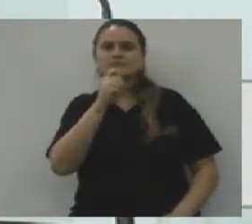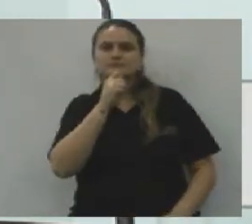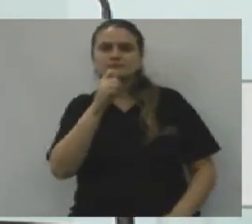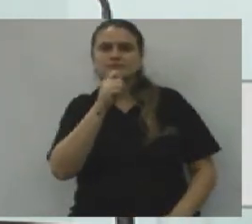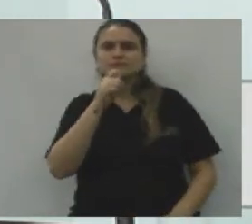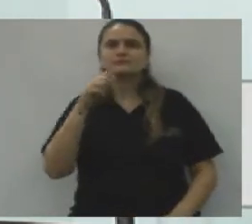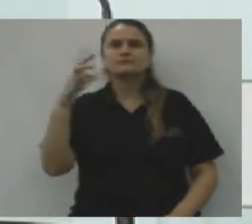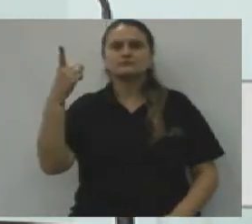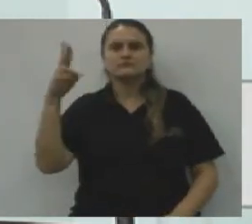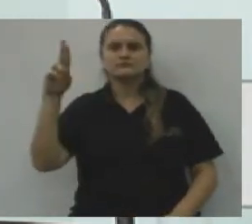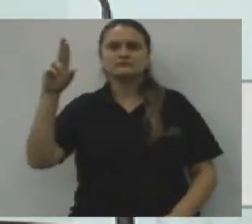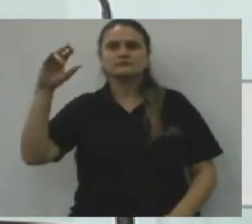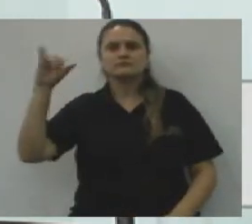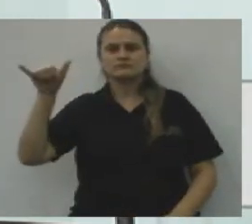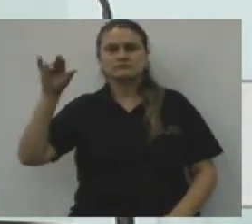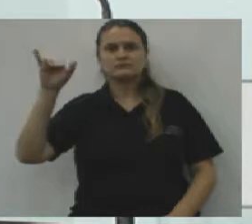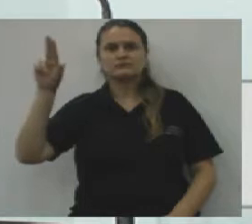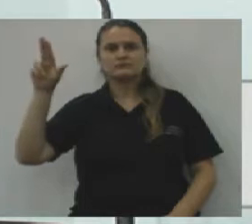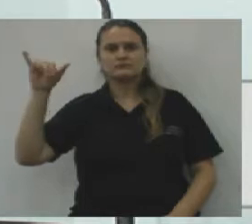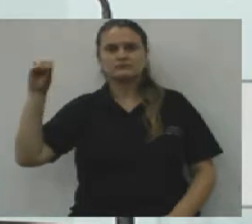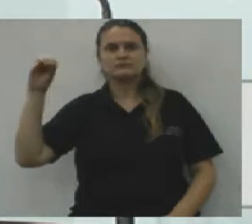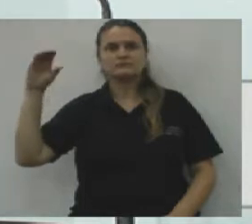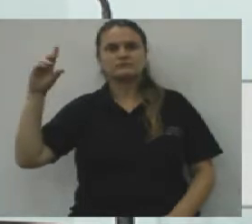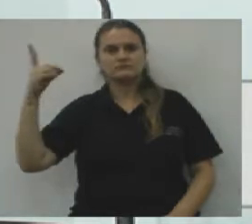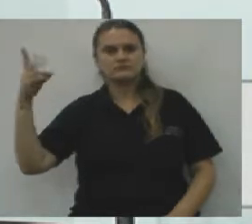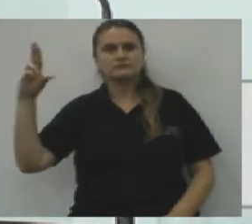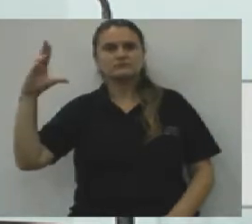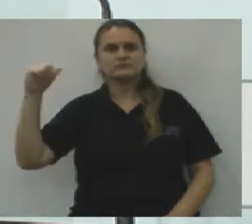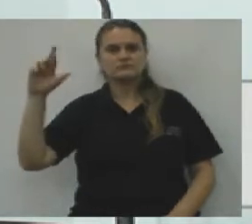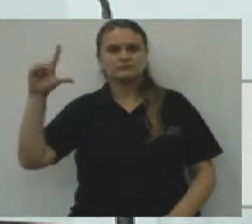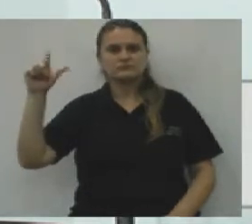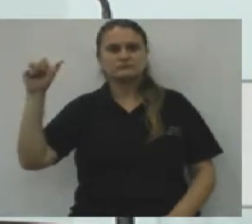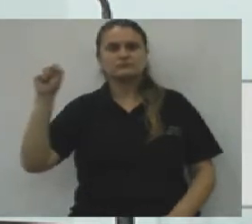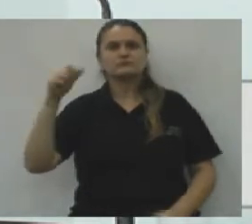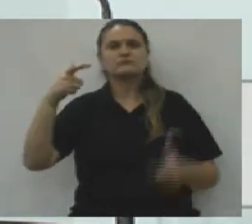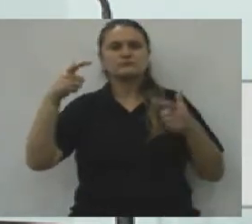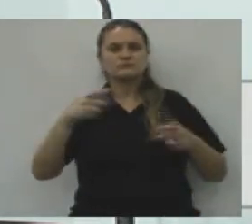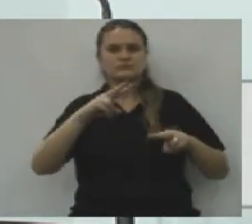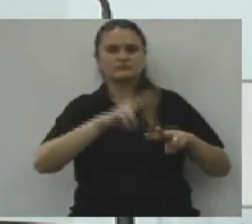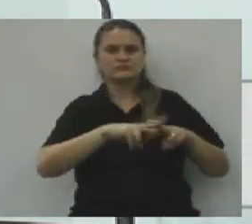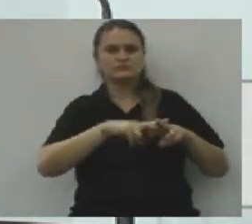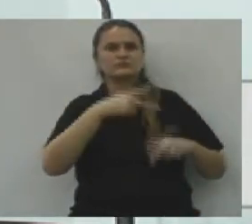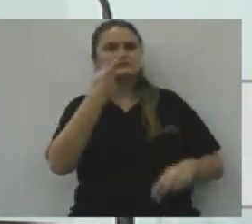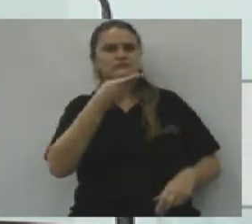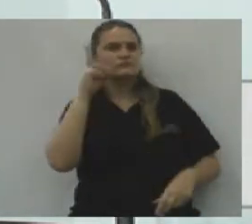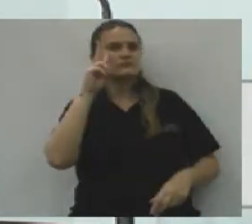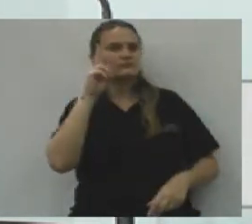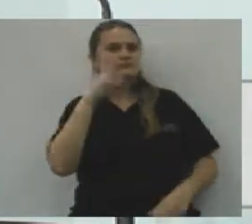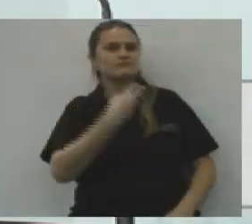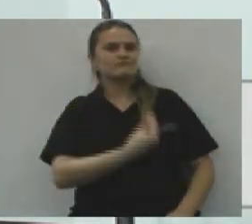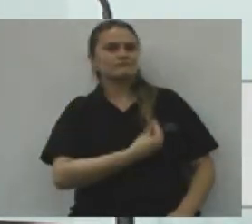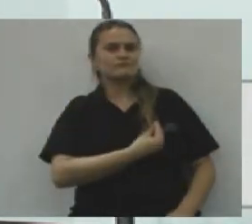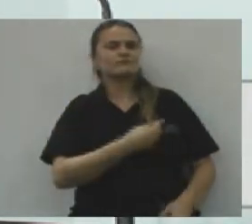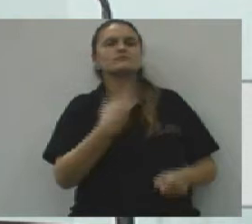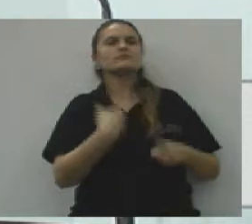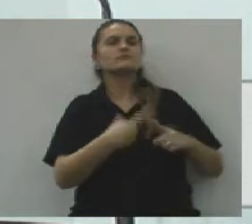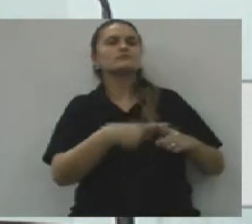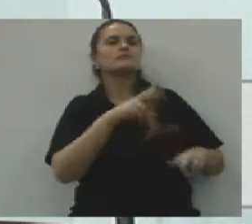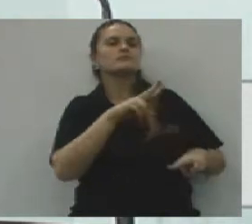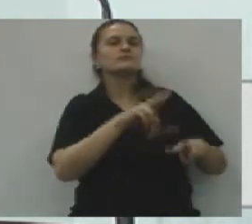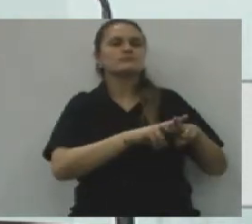pelo Dr. Júlio e o Dr. Carlos, falava, onde presos davam depoimento, a razão deles estarem